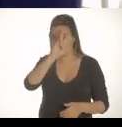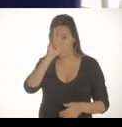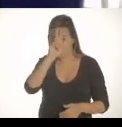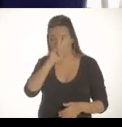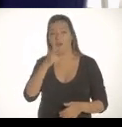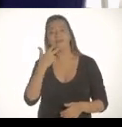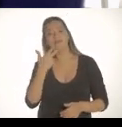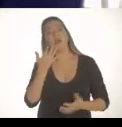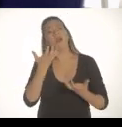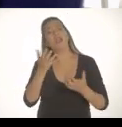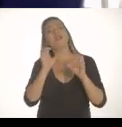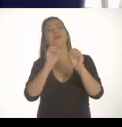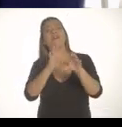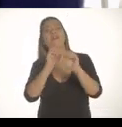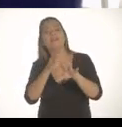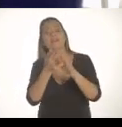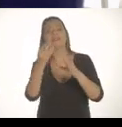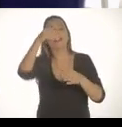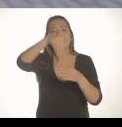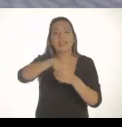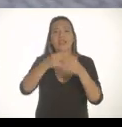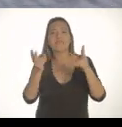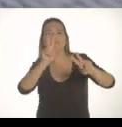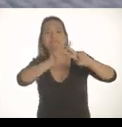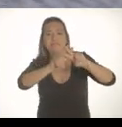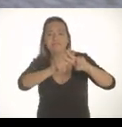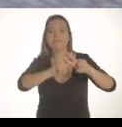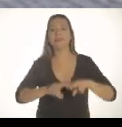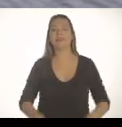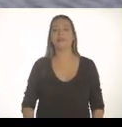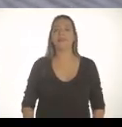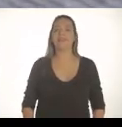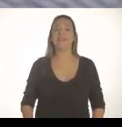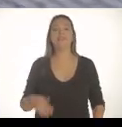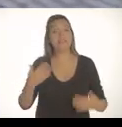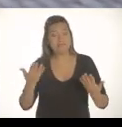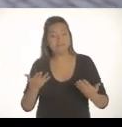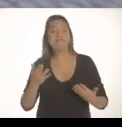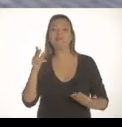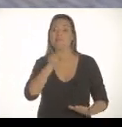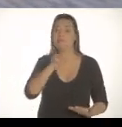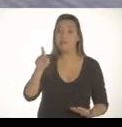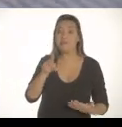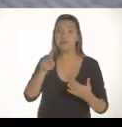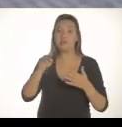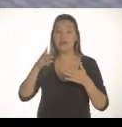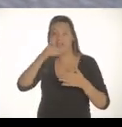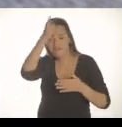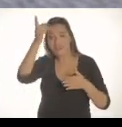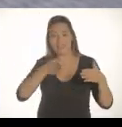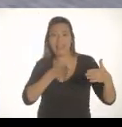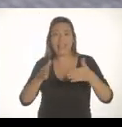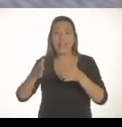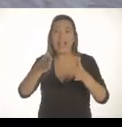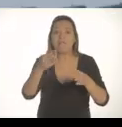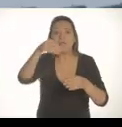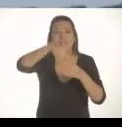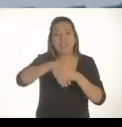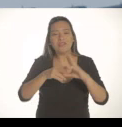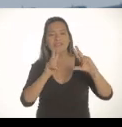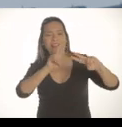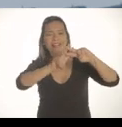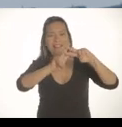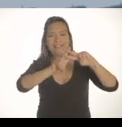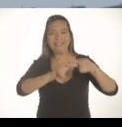dar aula de alfabetização para os presos. Isso é que é ser professor, né? Inventar estradas no cárcere.